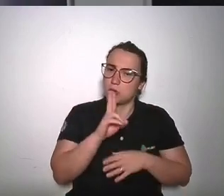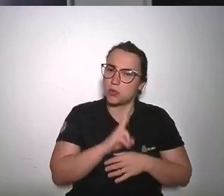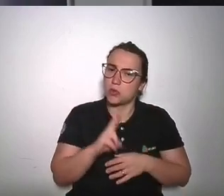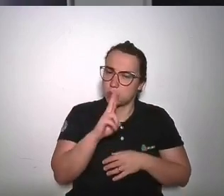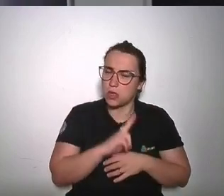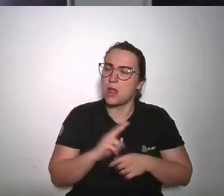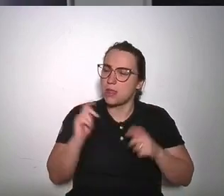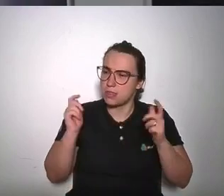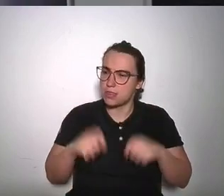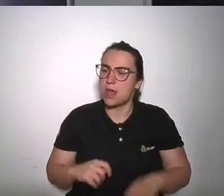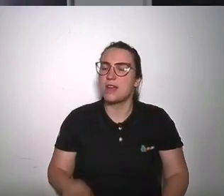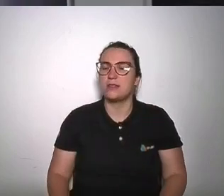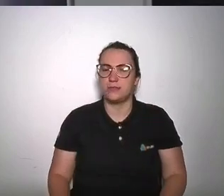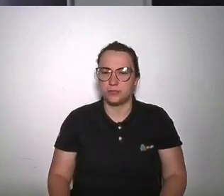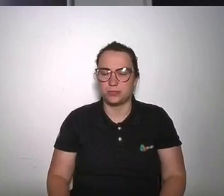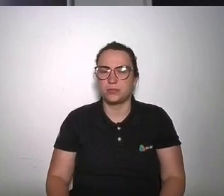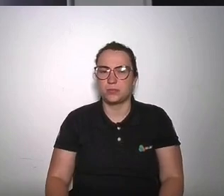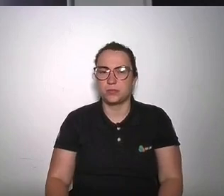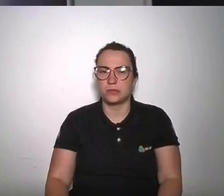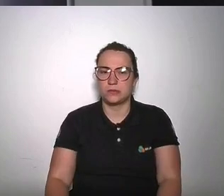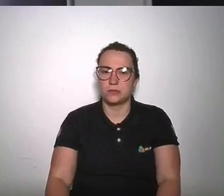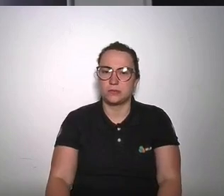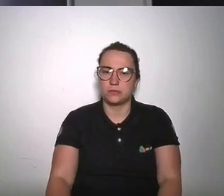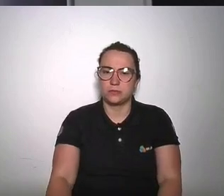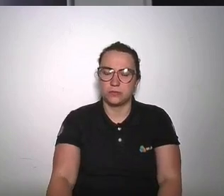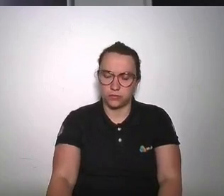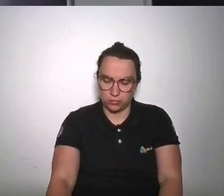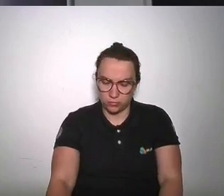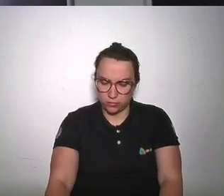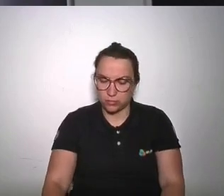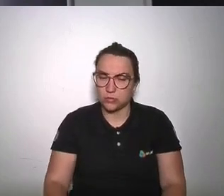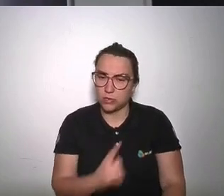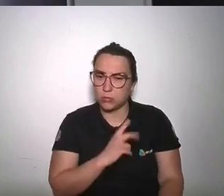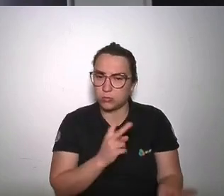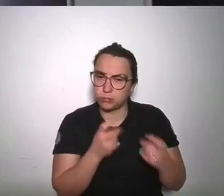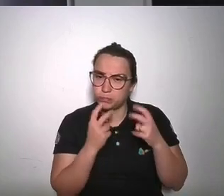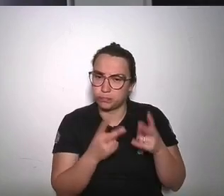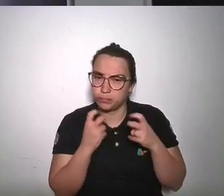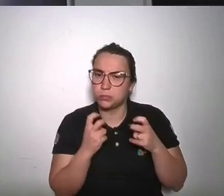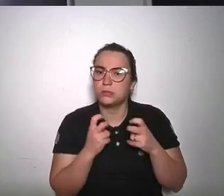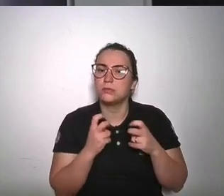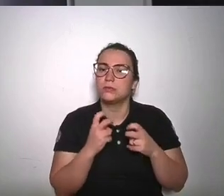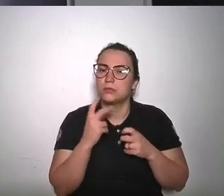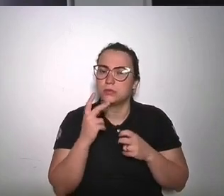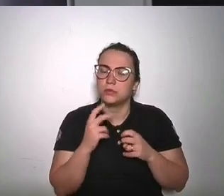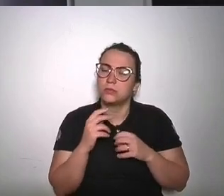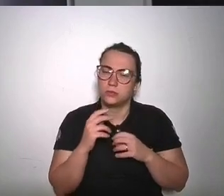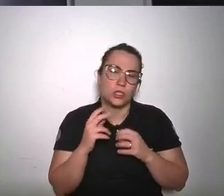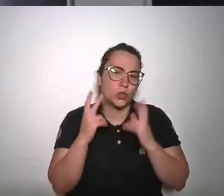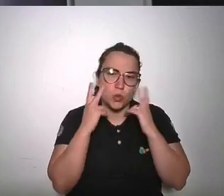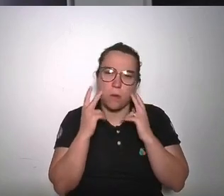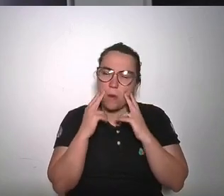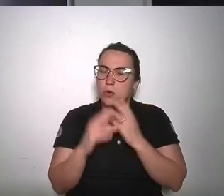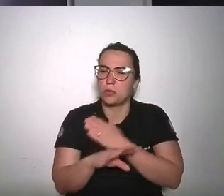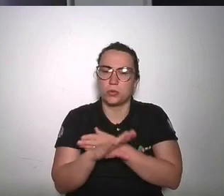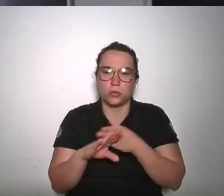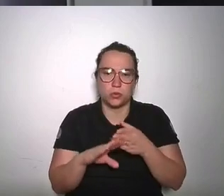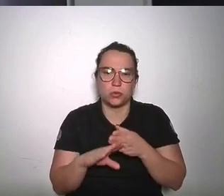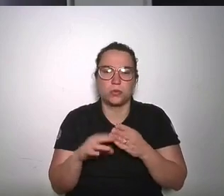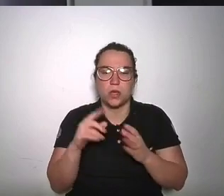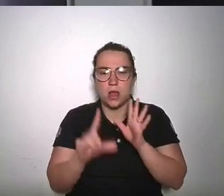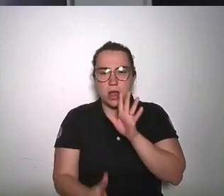anteriores, suplementar as respectivas dotações com excesso de arrecadação. Então, é de praxe isso. Então, aí está a